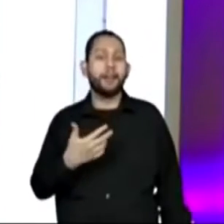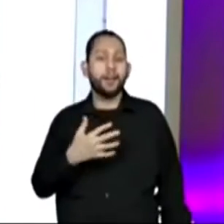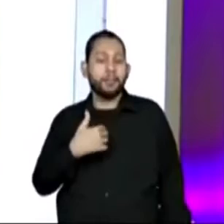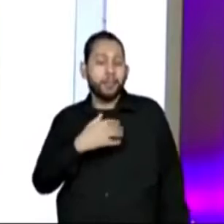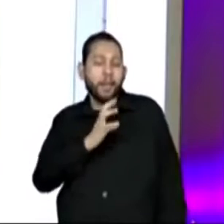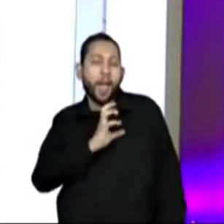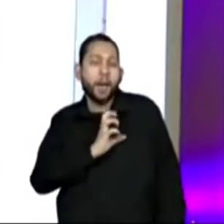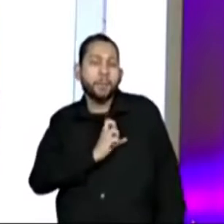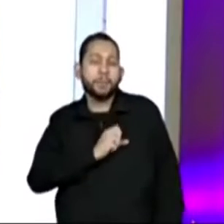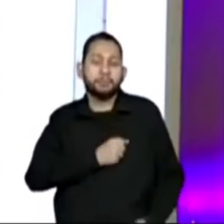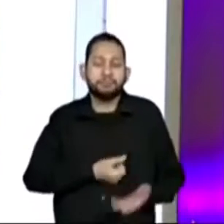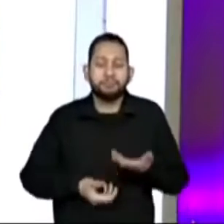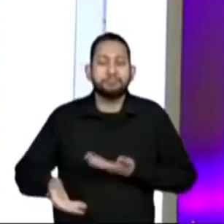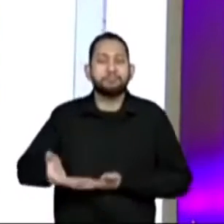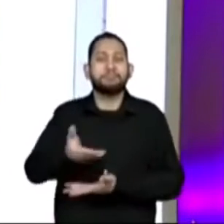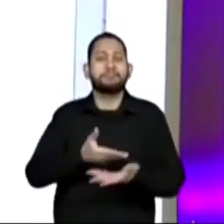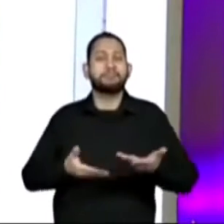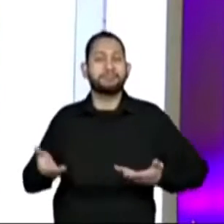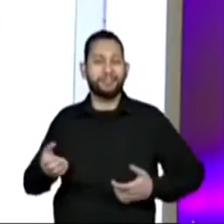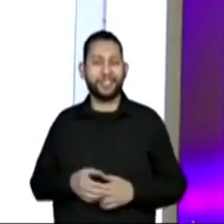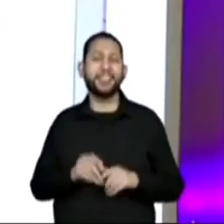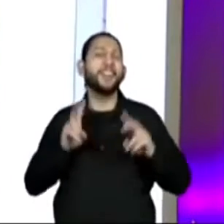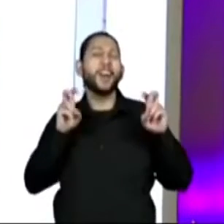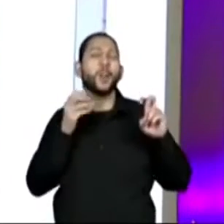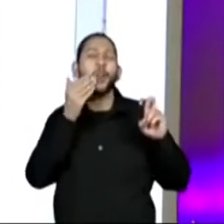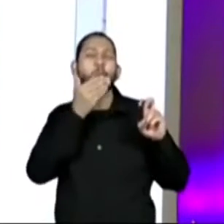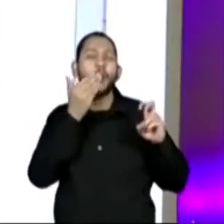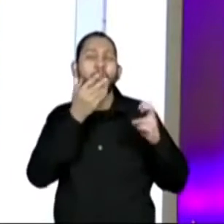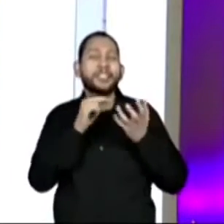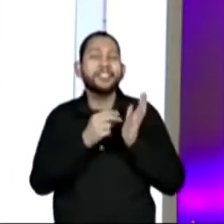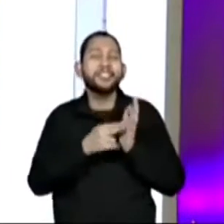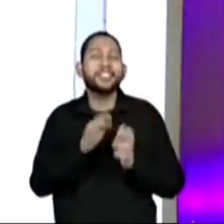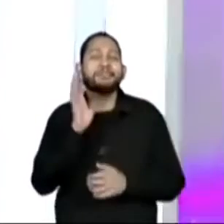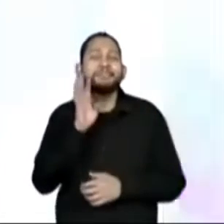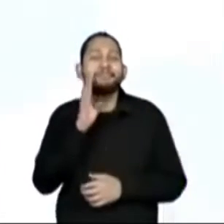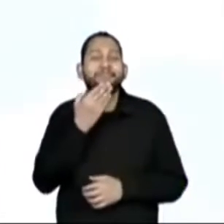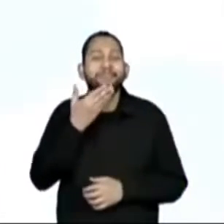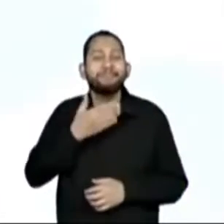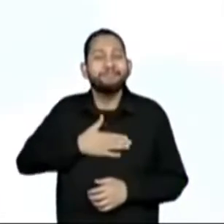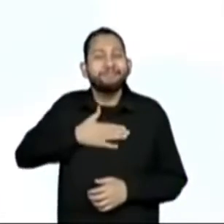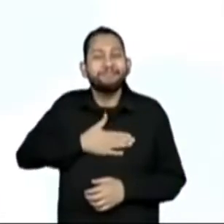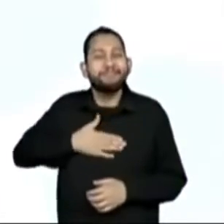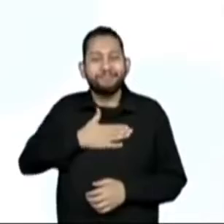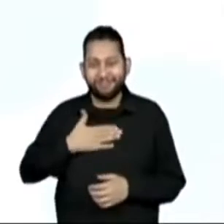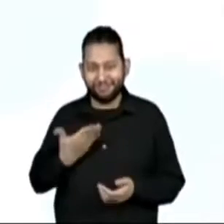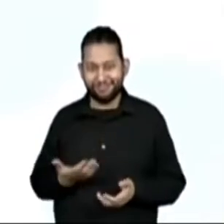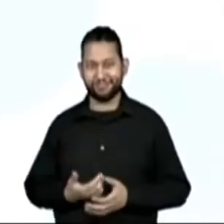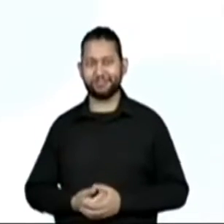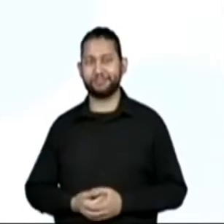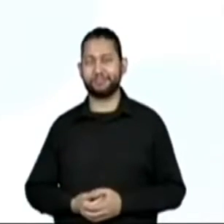amável. Várias características aí para Chapeuzinho Vermelho.